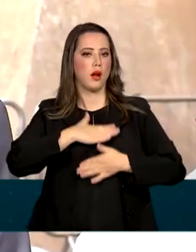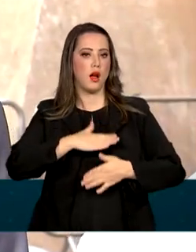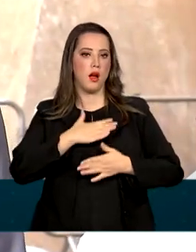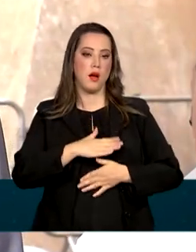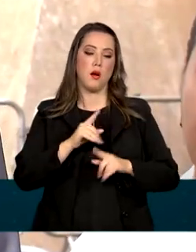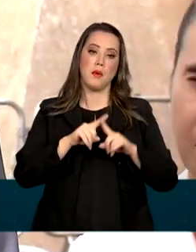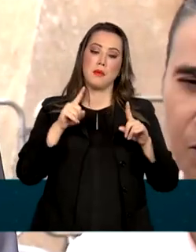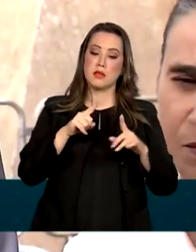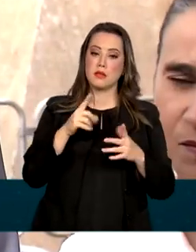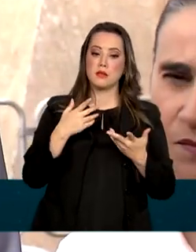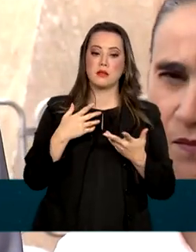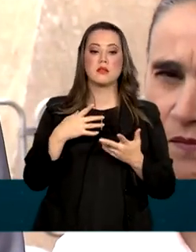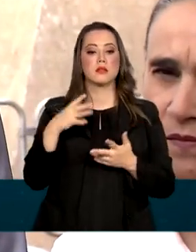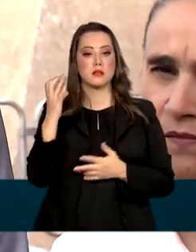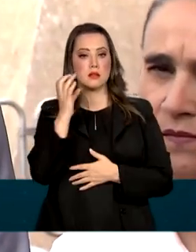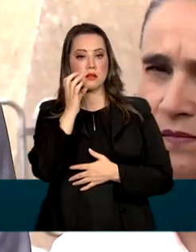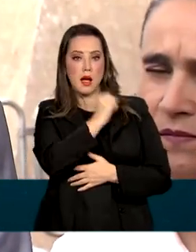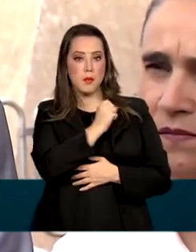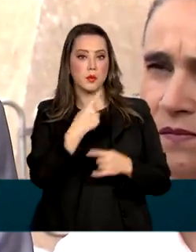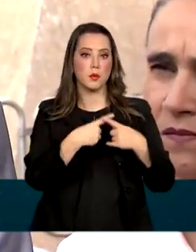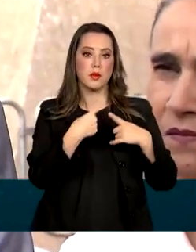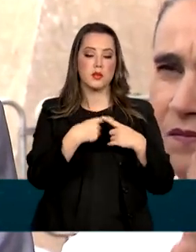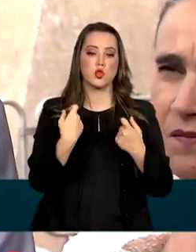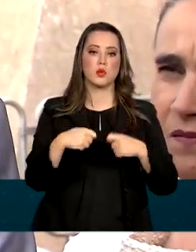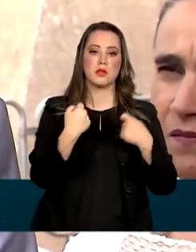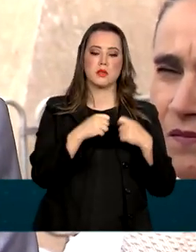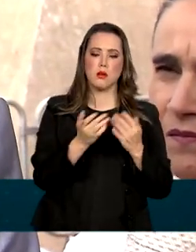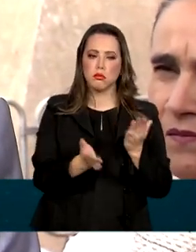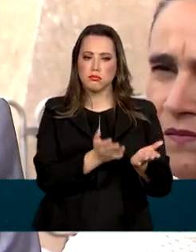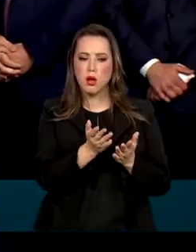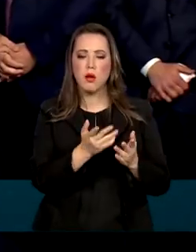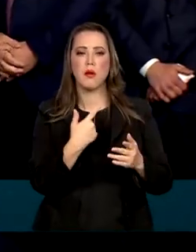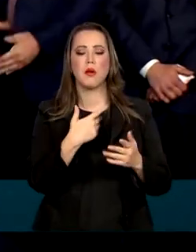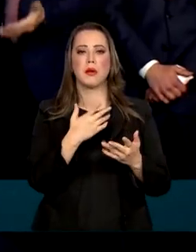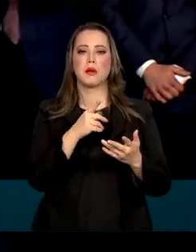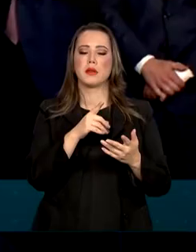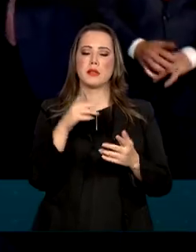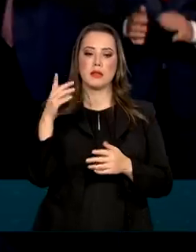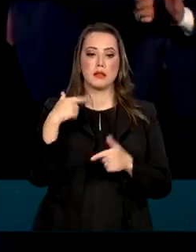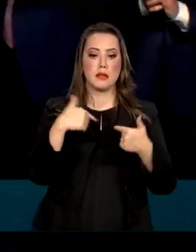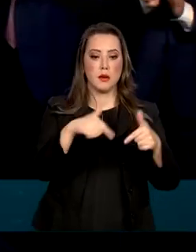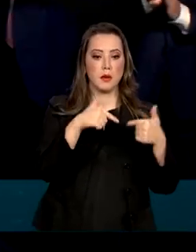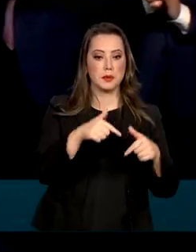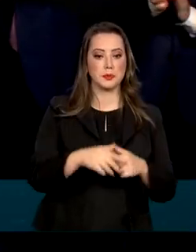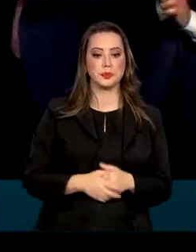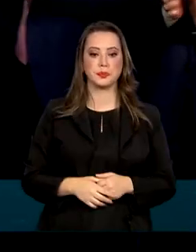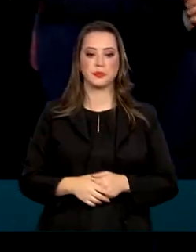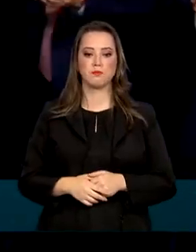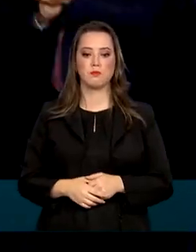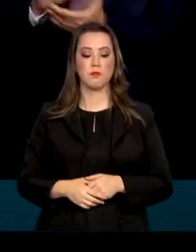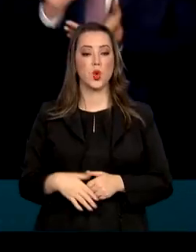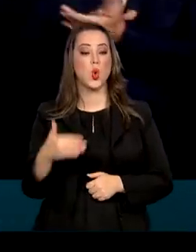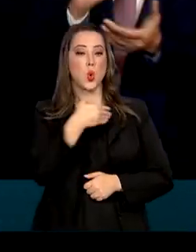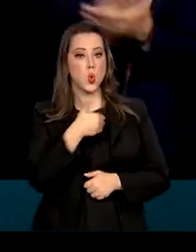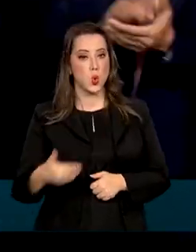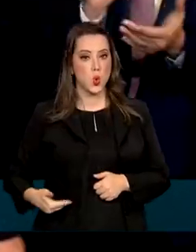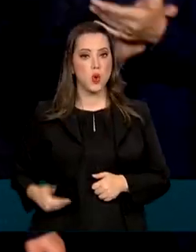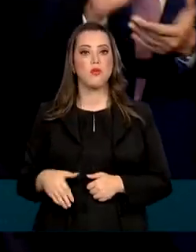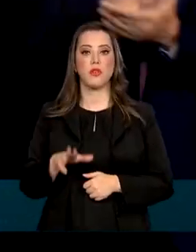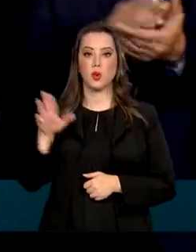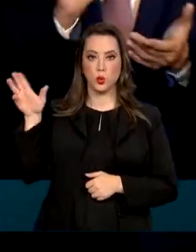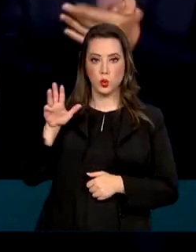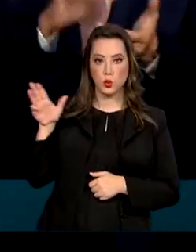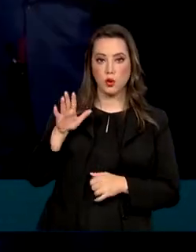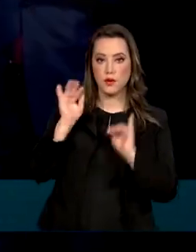nós queremos trabalhar muito para recuperar o tempo perdido. A expectativa do governo eleito é divulgar até quinta-feira